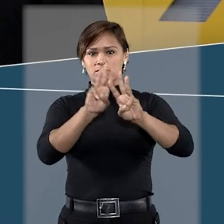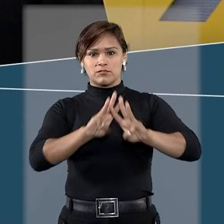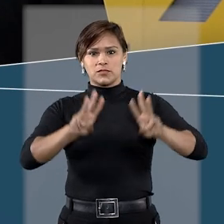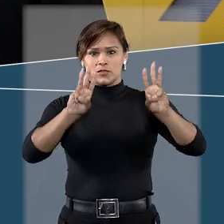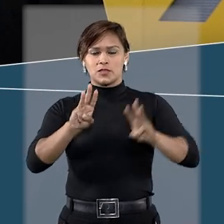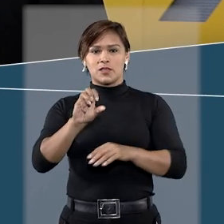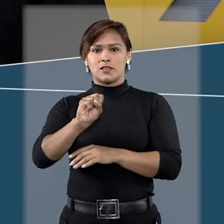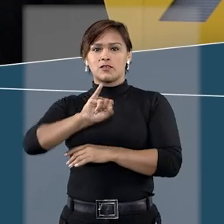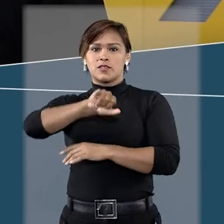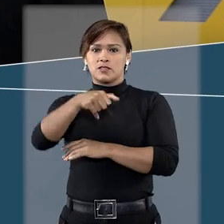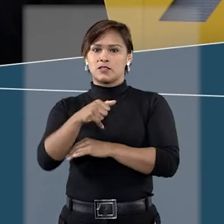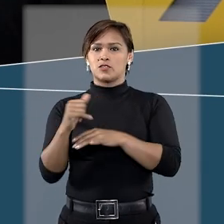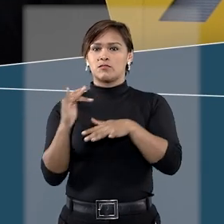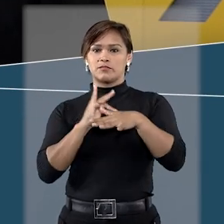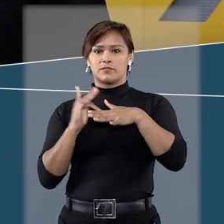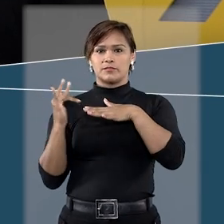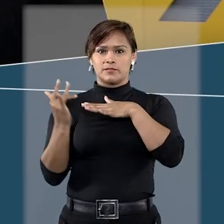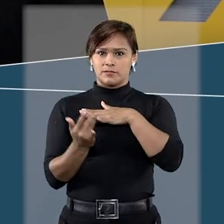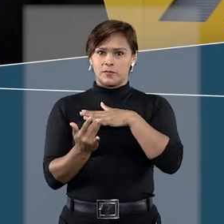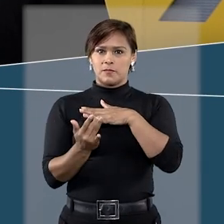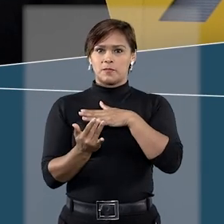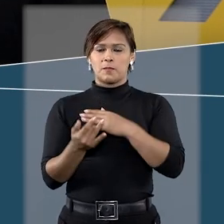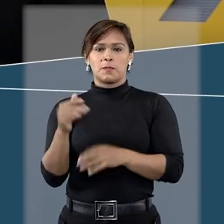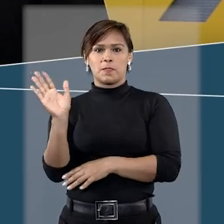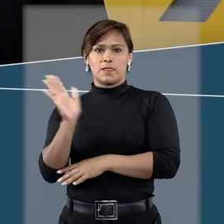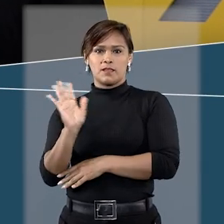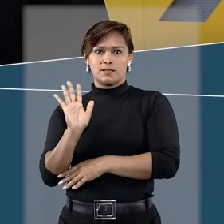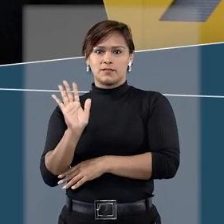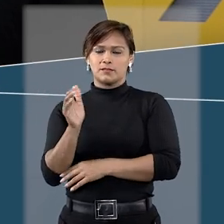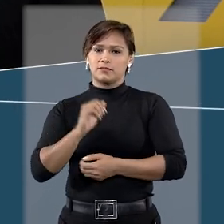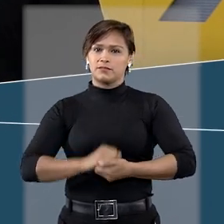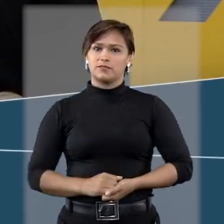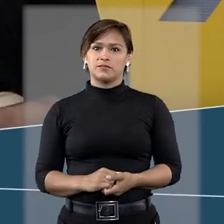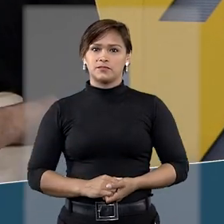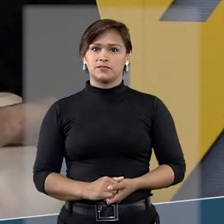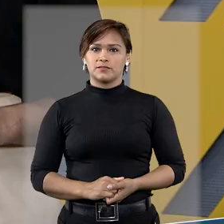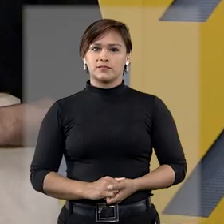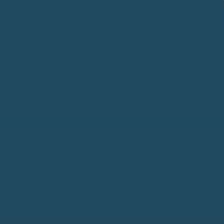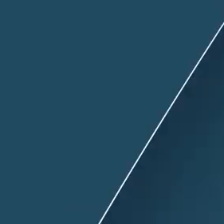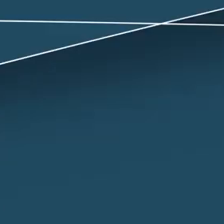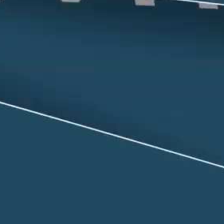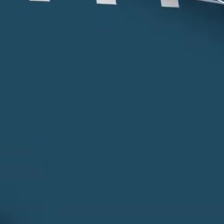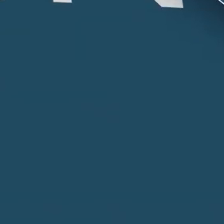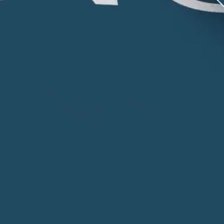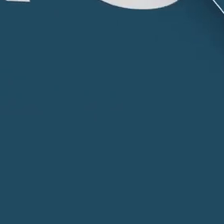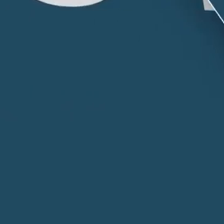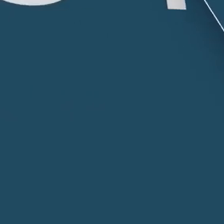notícias no site do STJ e nas nossas redes sociais. Até a próxima!